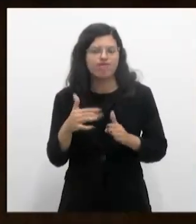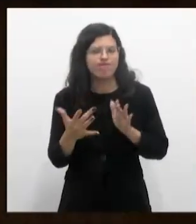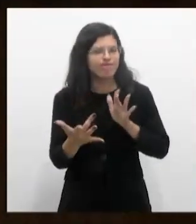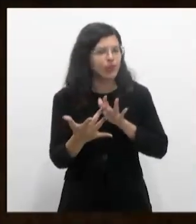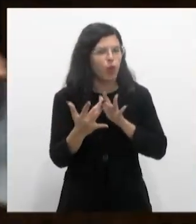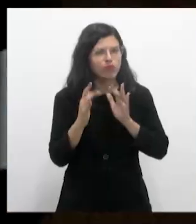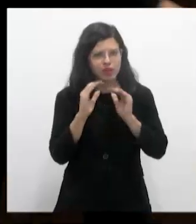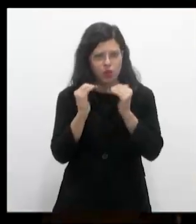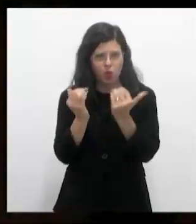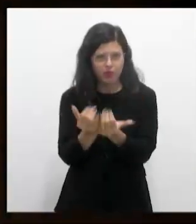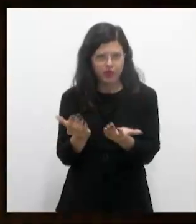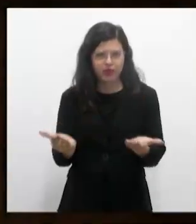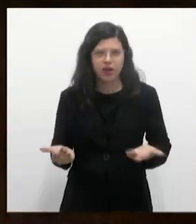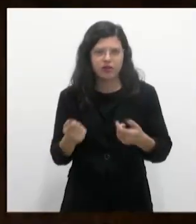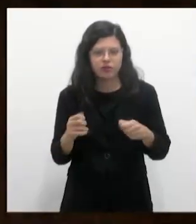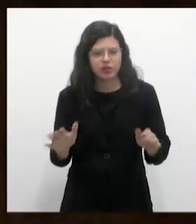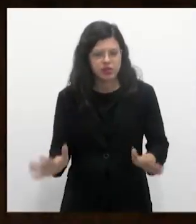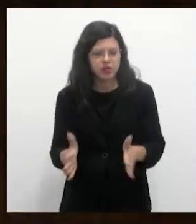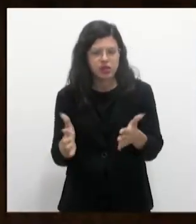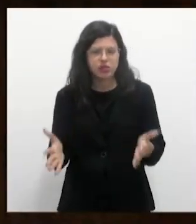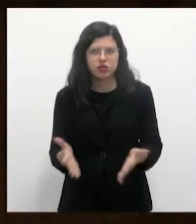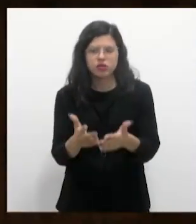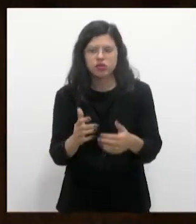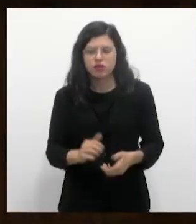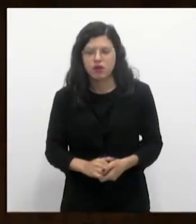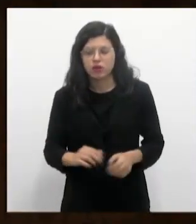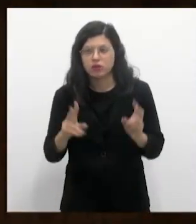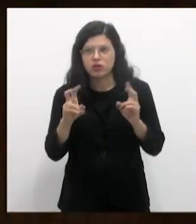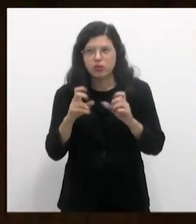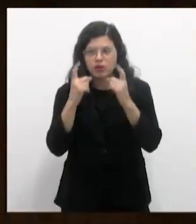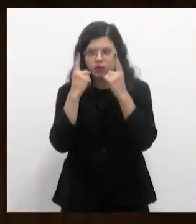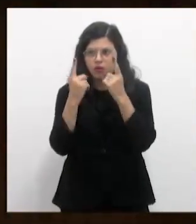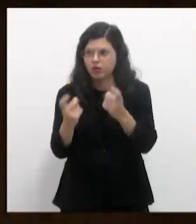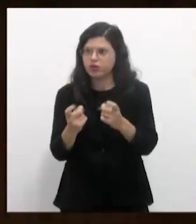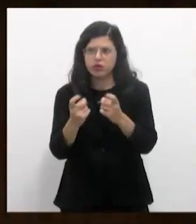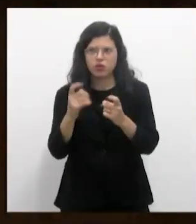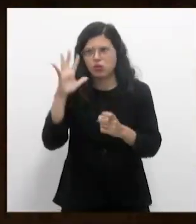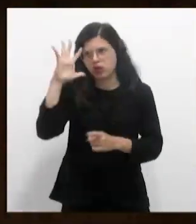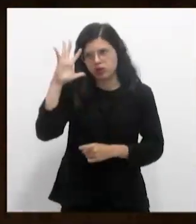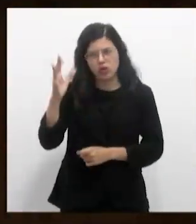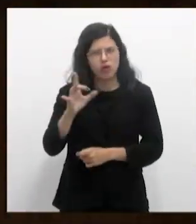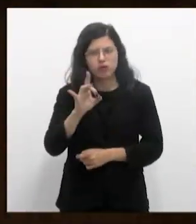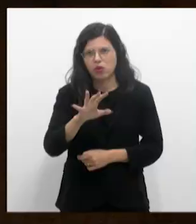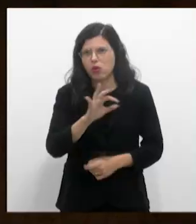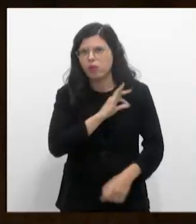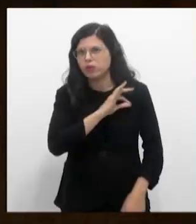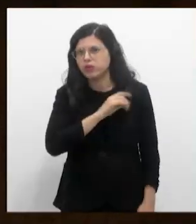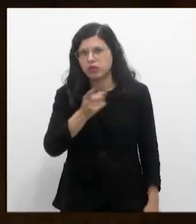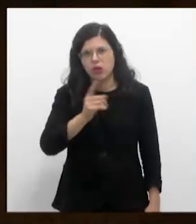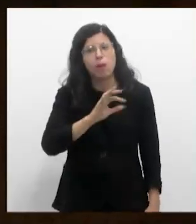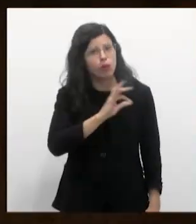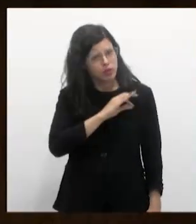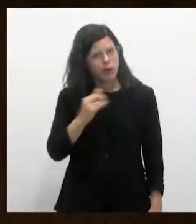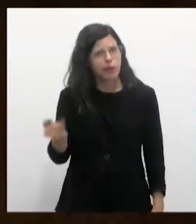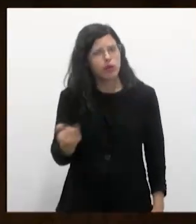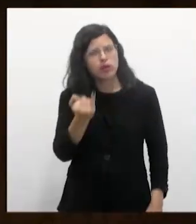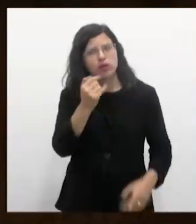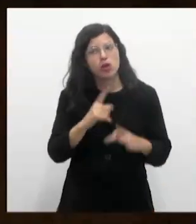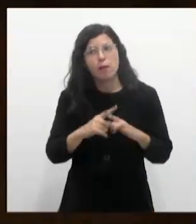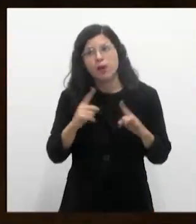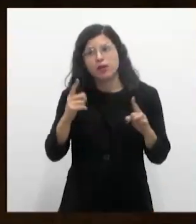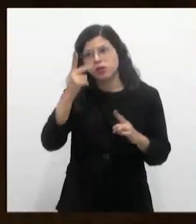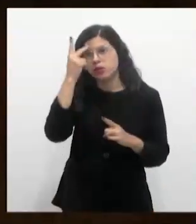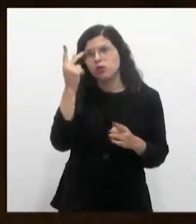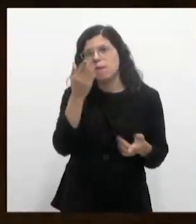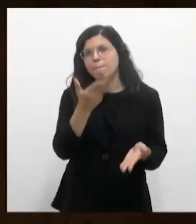o que a gente deve cultivar. Quer dizer, a questão da violência não se resolve só com polícia. Polícia é essencial. Mas quando as pessoas